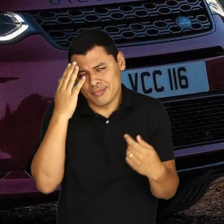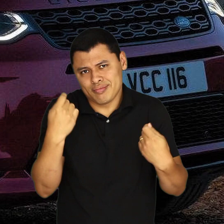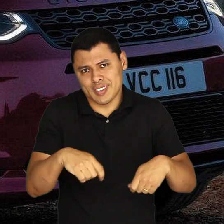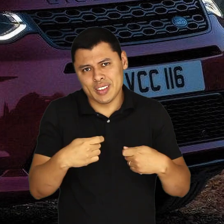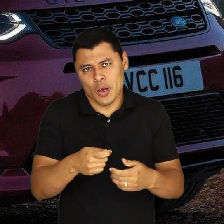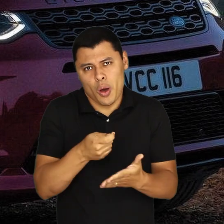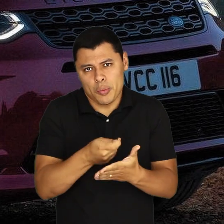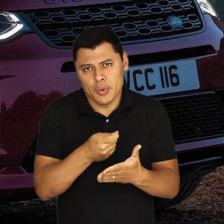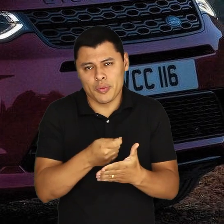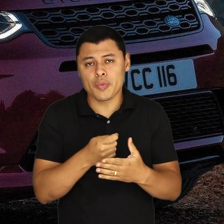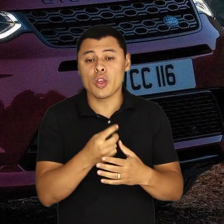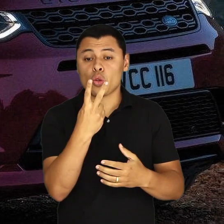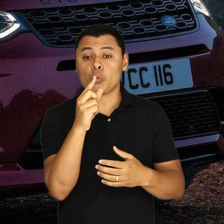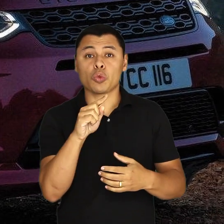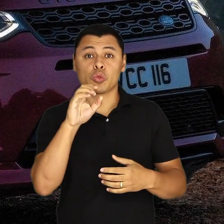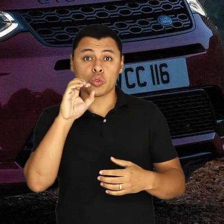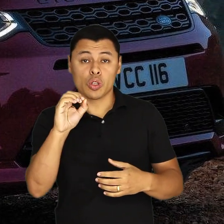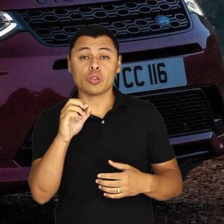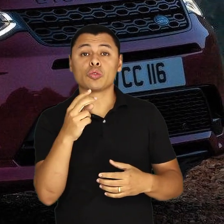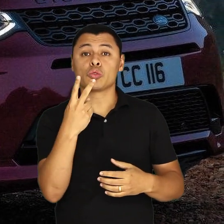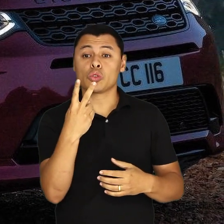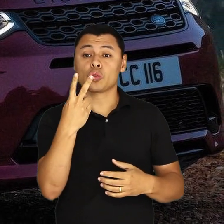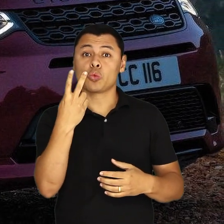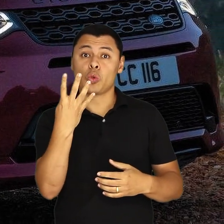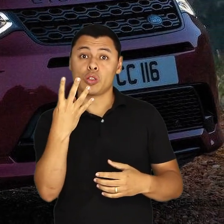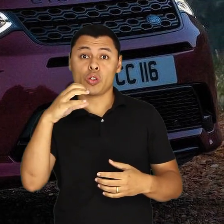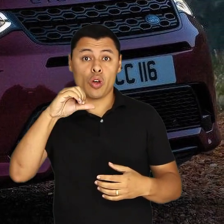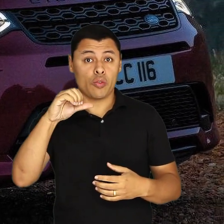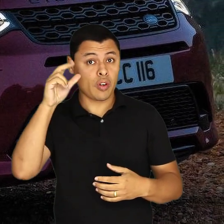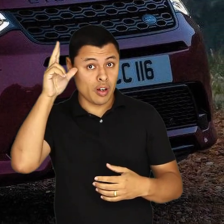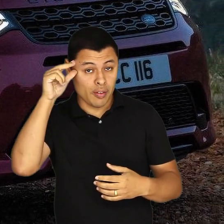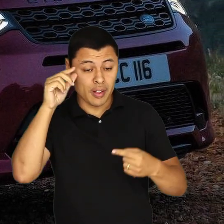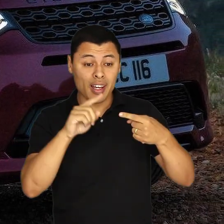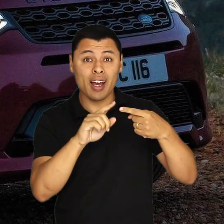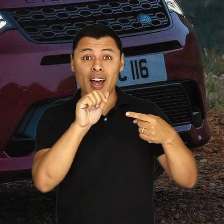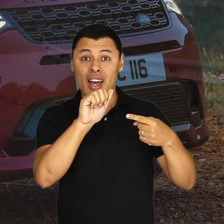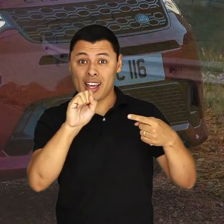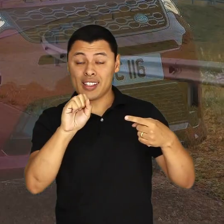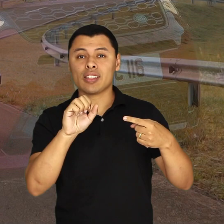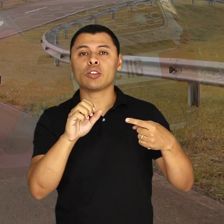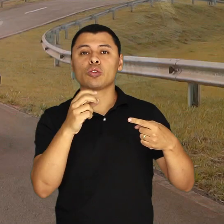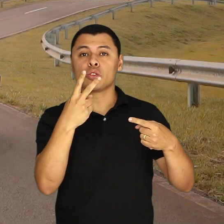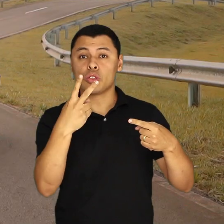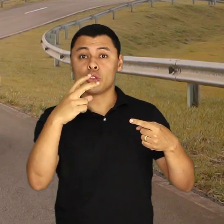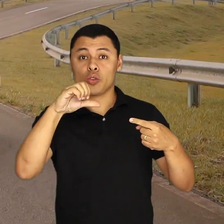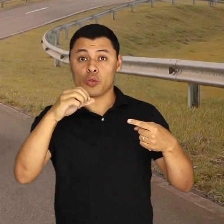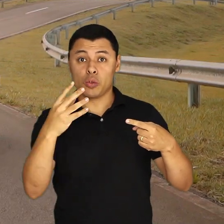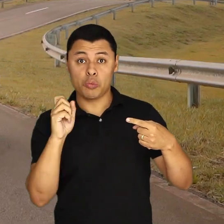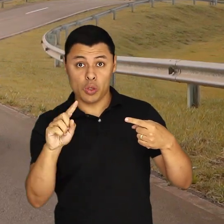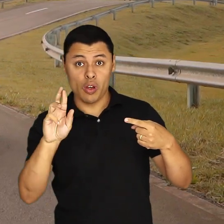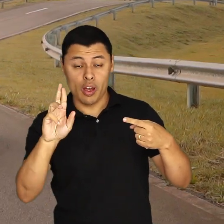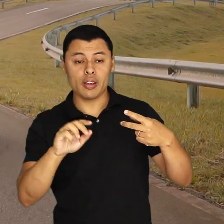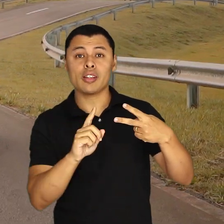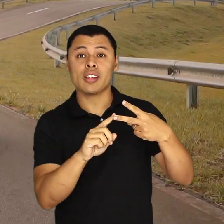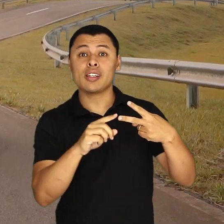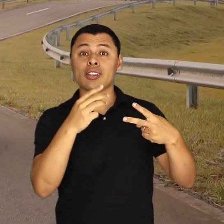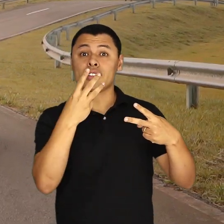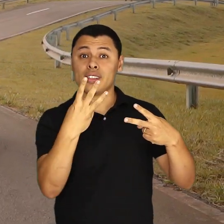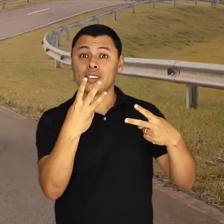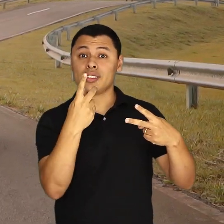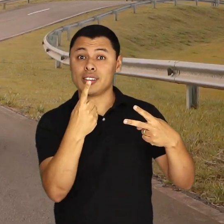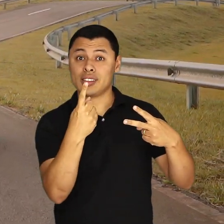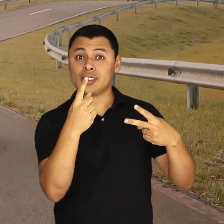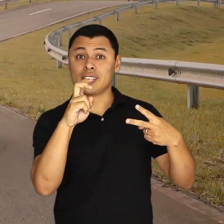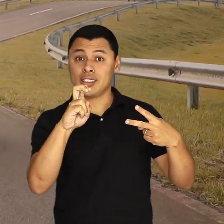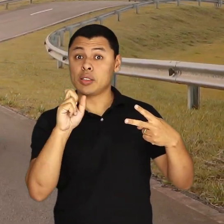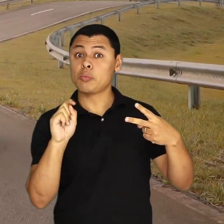Land Rover, né? 2.0 com 249 cavalos. A S por 294 mil reais e a SE